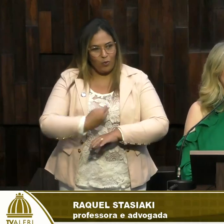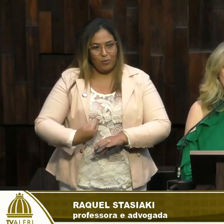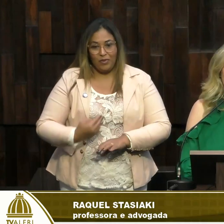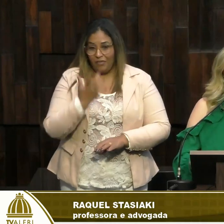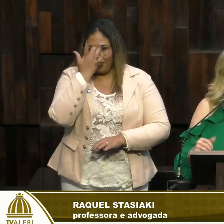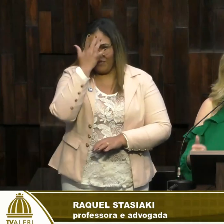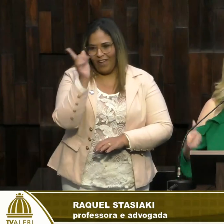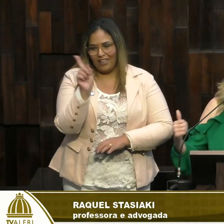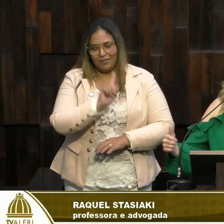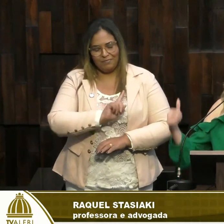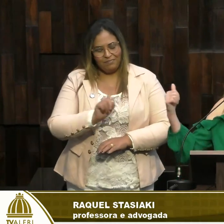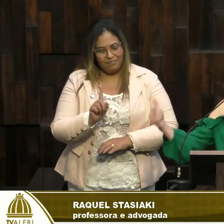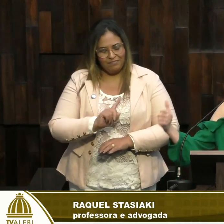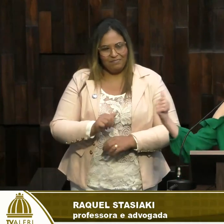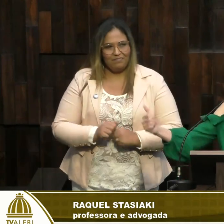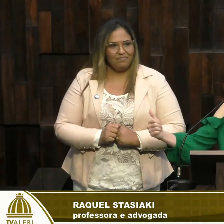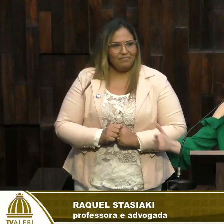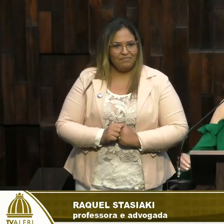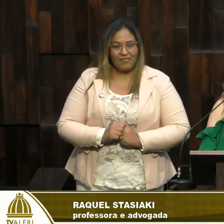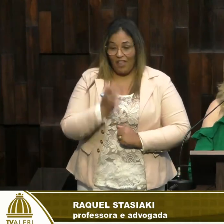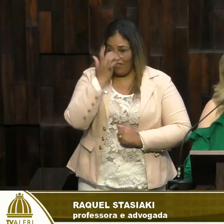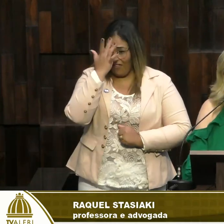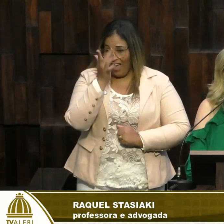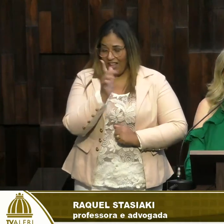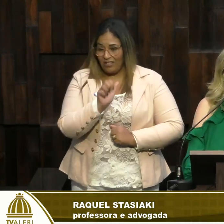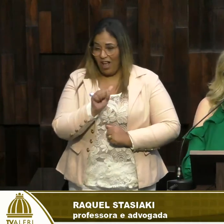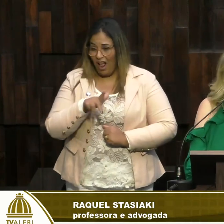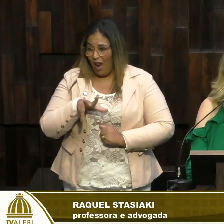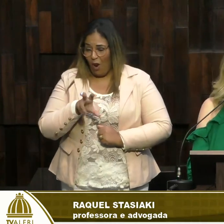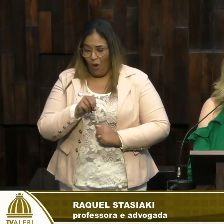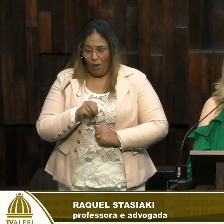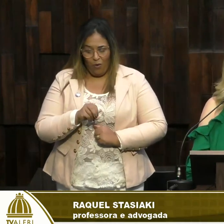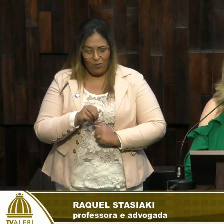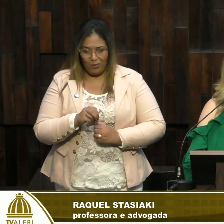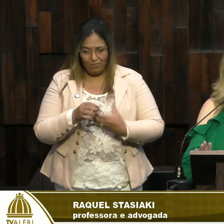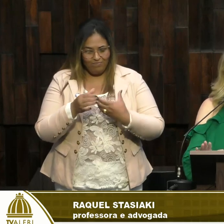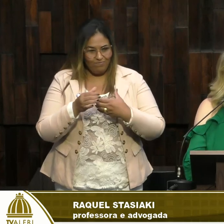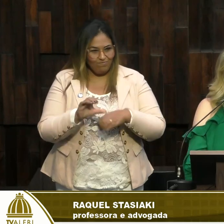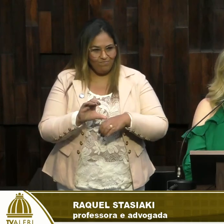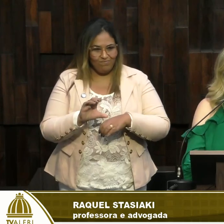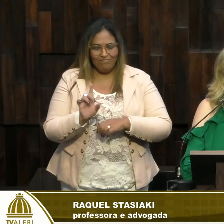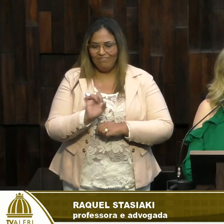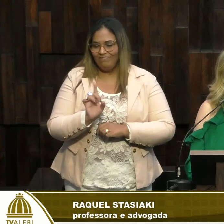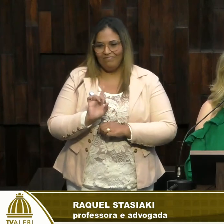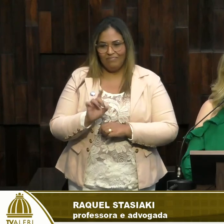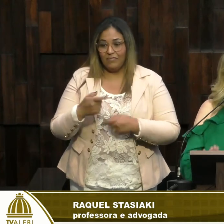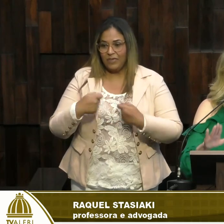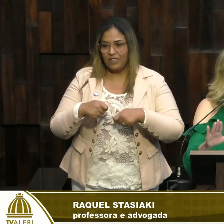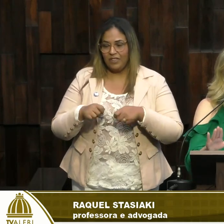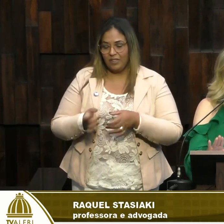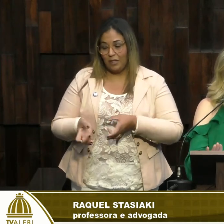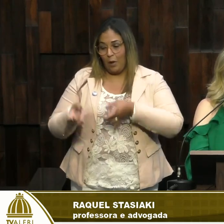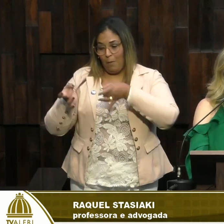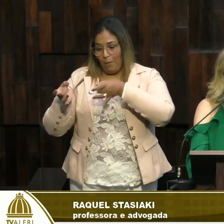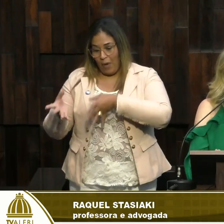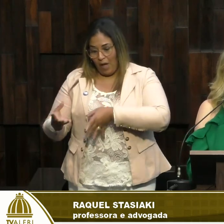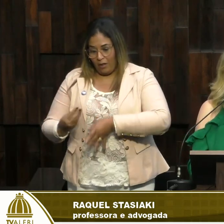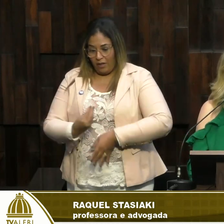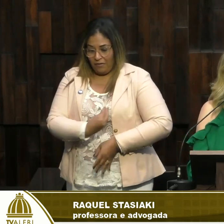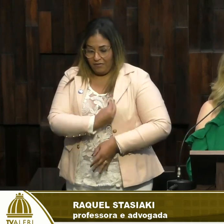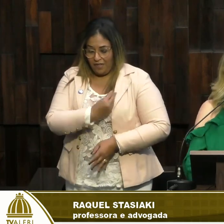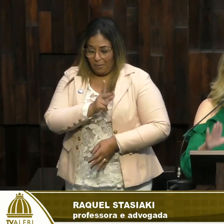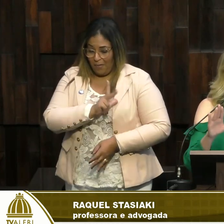tá? Não é fácil ser aluno de concurso público. Ele abre mão de uma vida, ele acredita